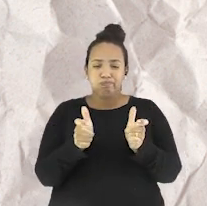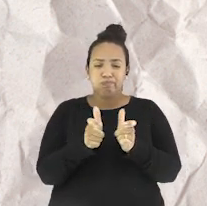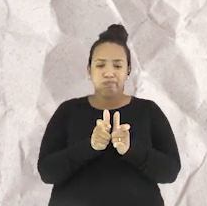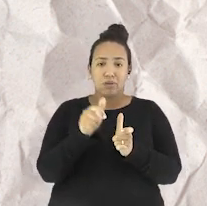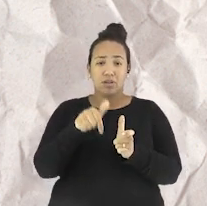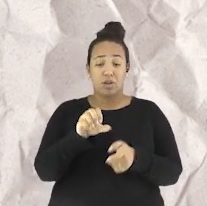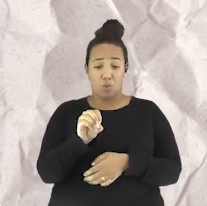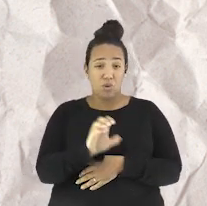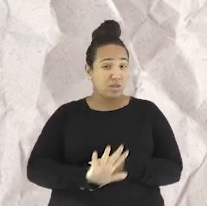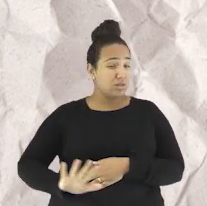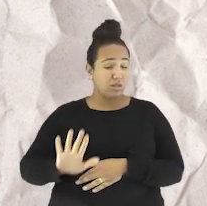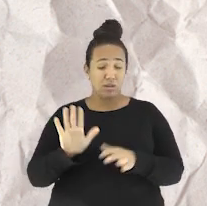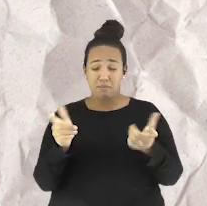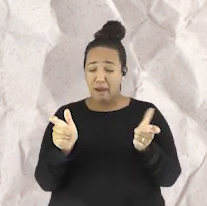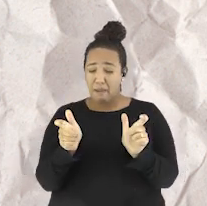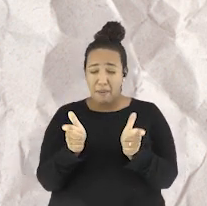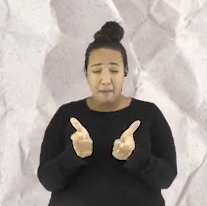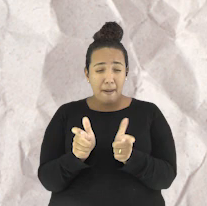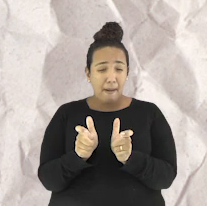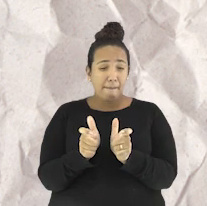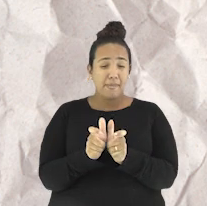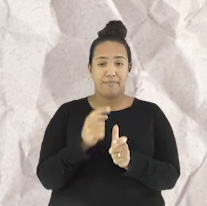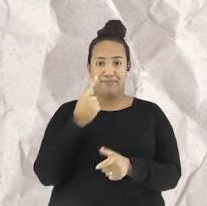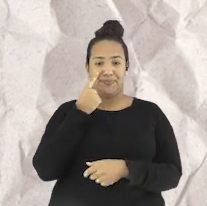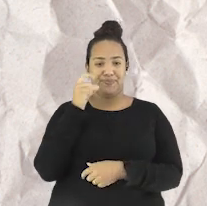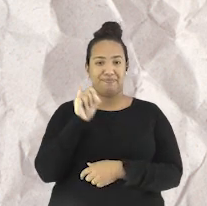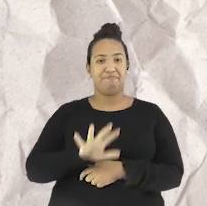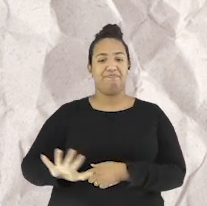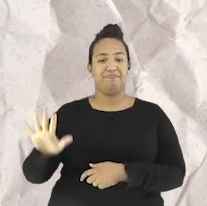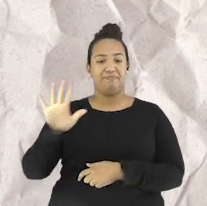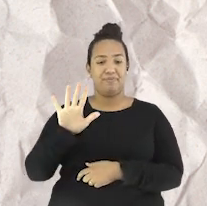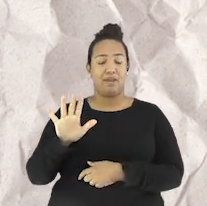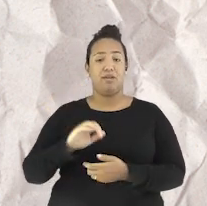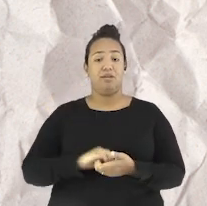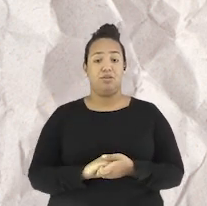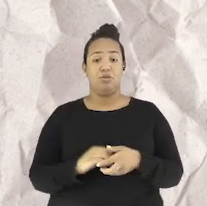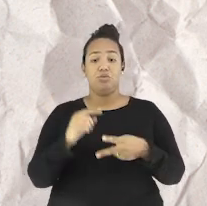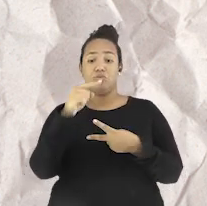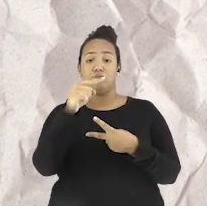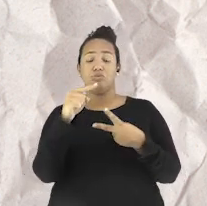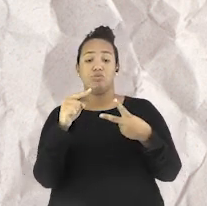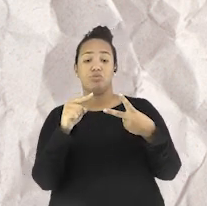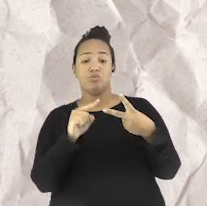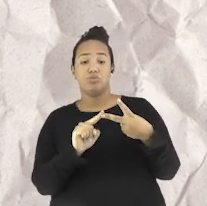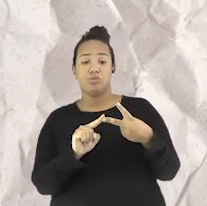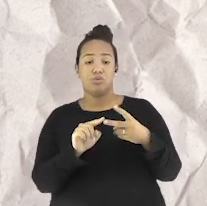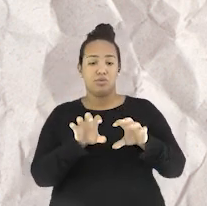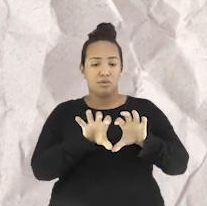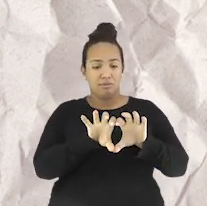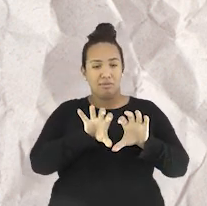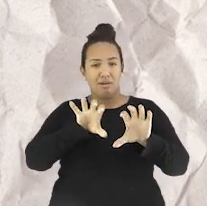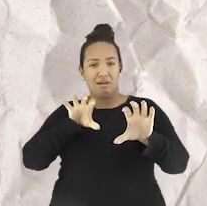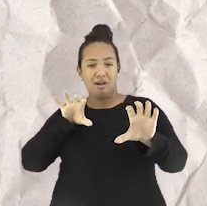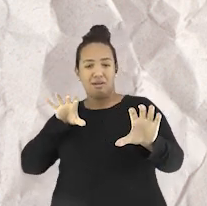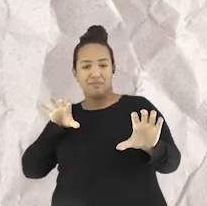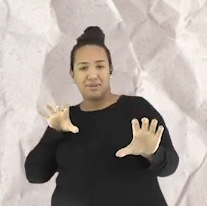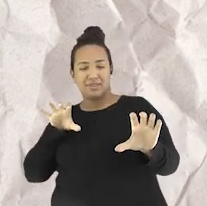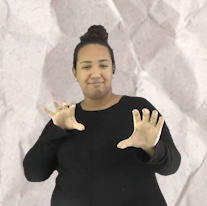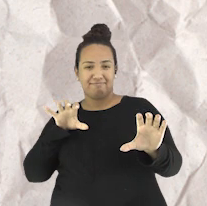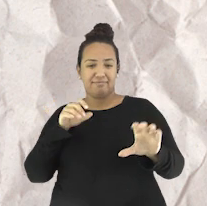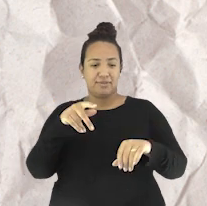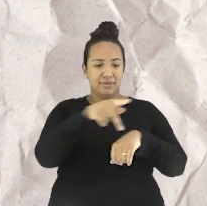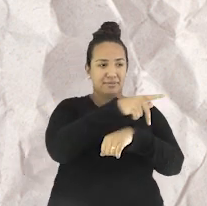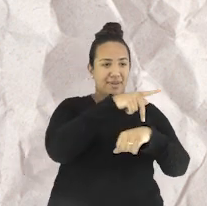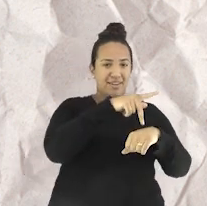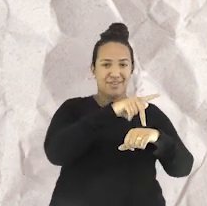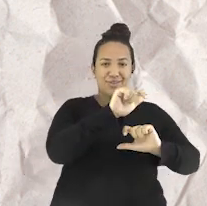menor deles. Além disso, percebam que tanto a Oceania como a Antártica estão mais isolados geograficamente dos outros países